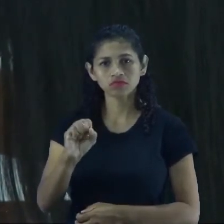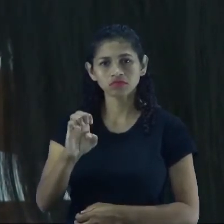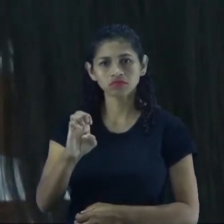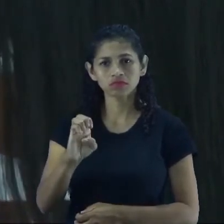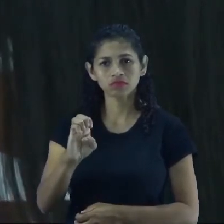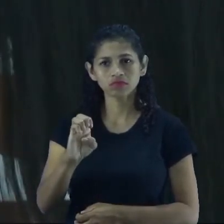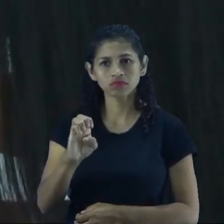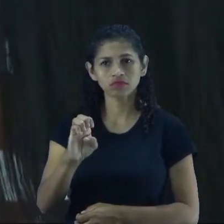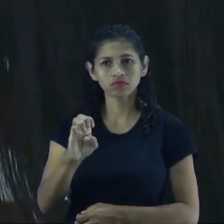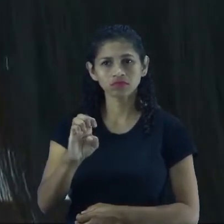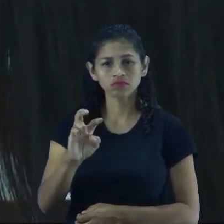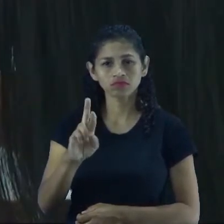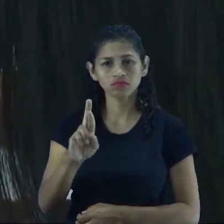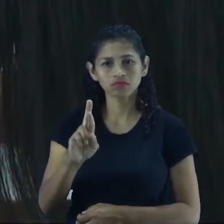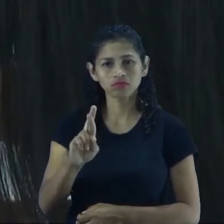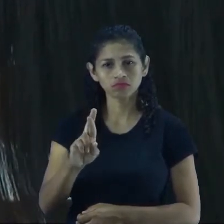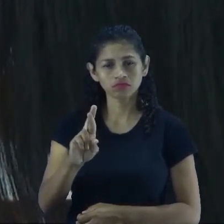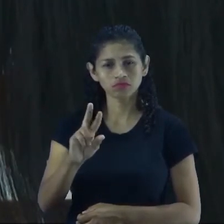Preservados.